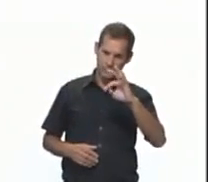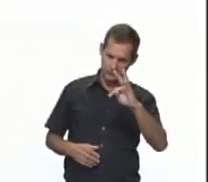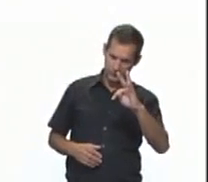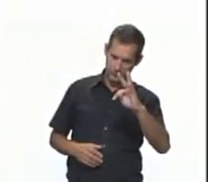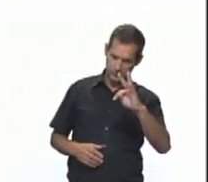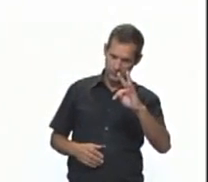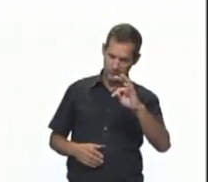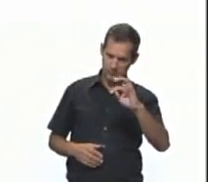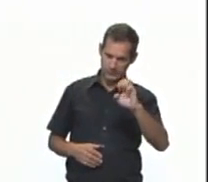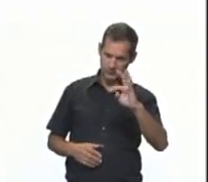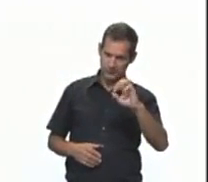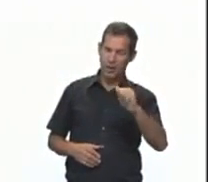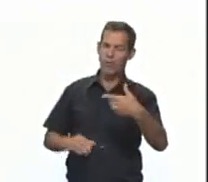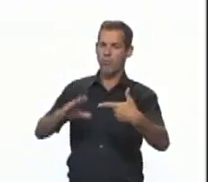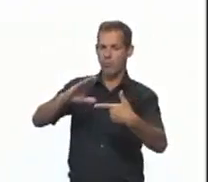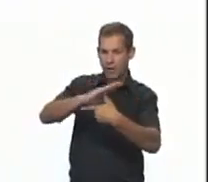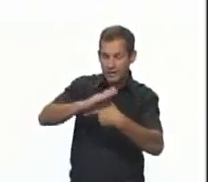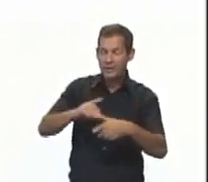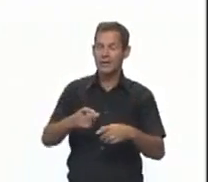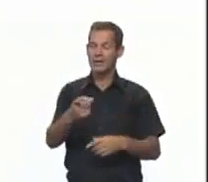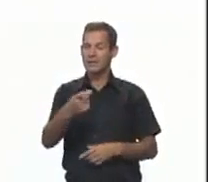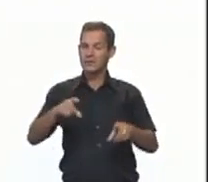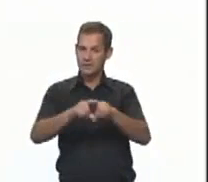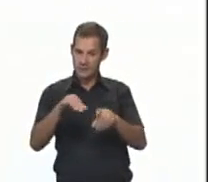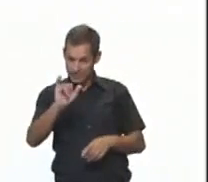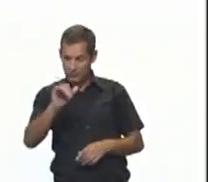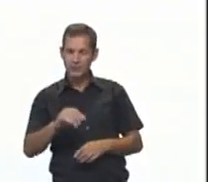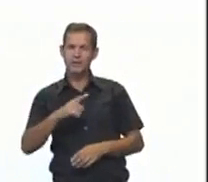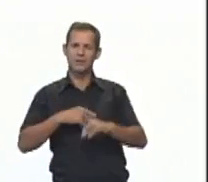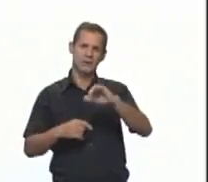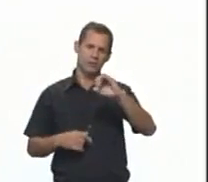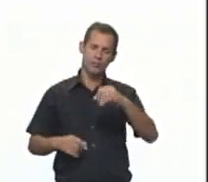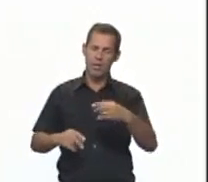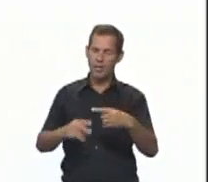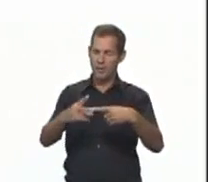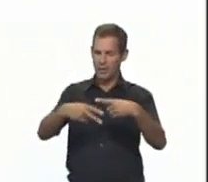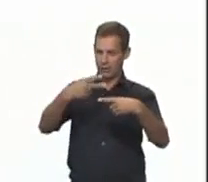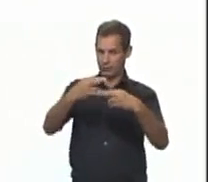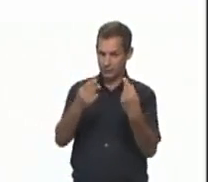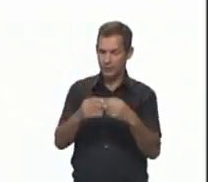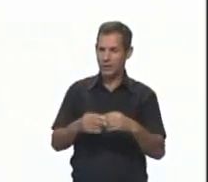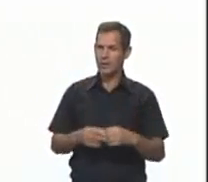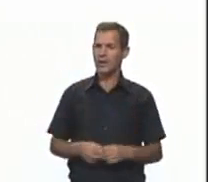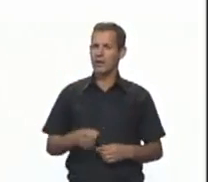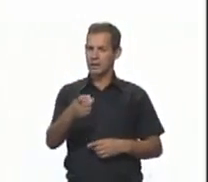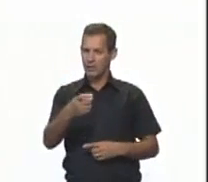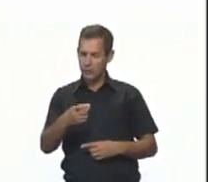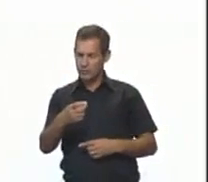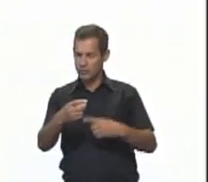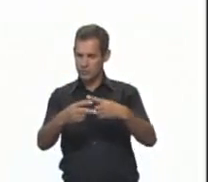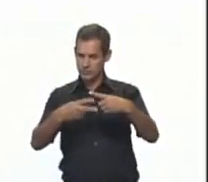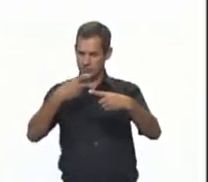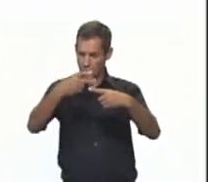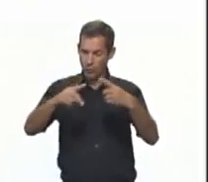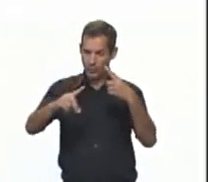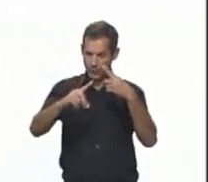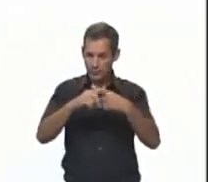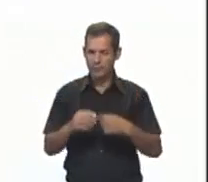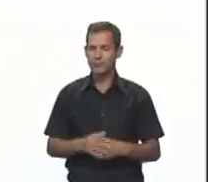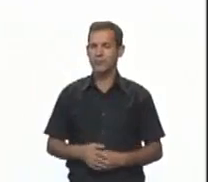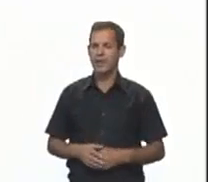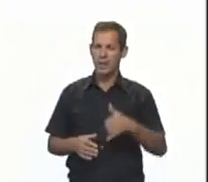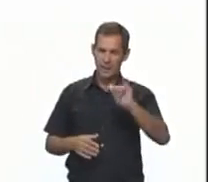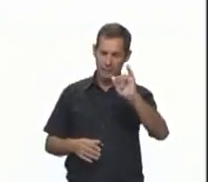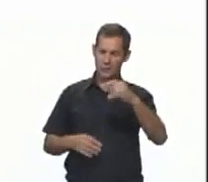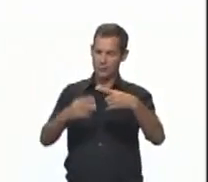nossos catetos são x e y. Então, a gente tem que o raio ao quadrado é igual a x ao quadrado mais